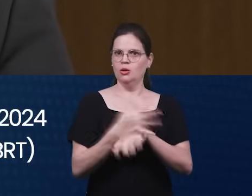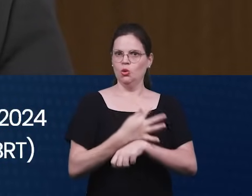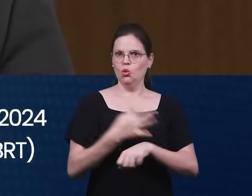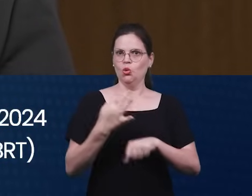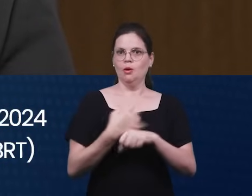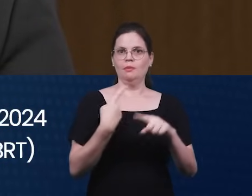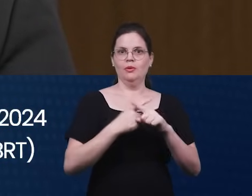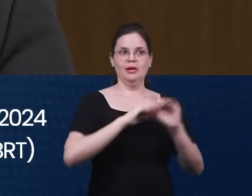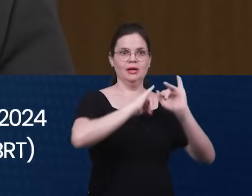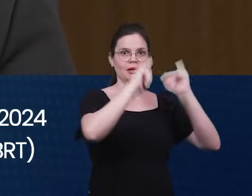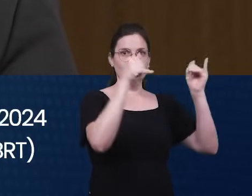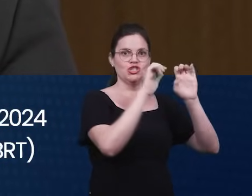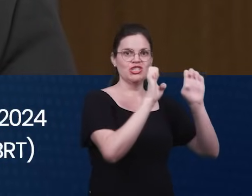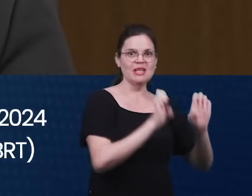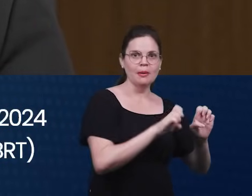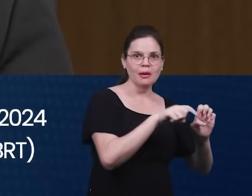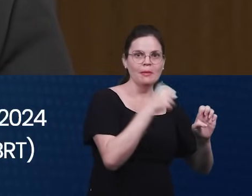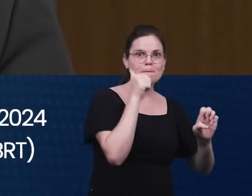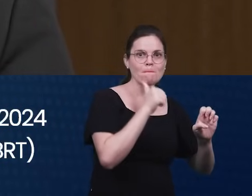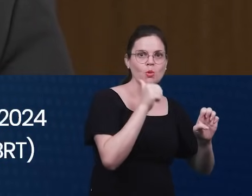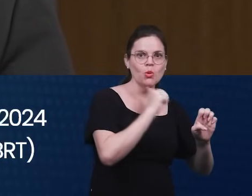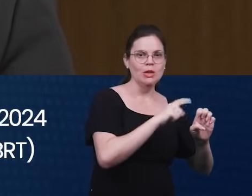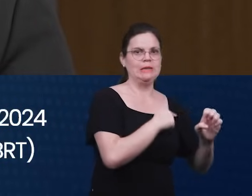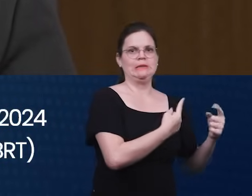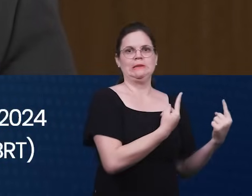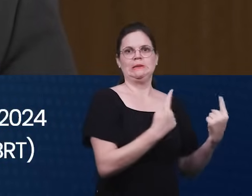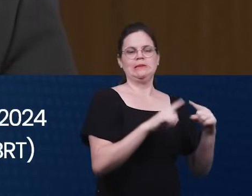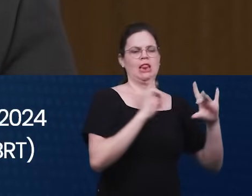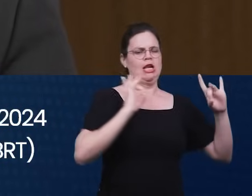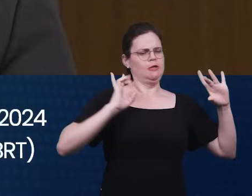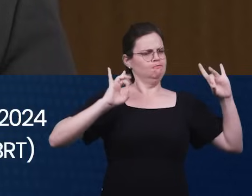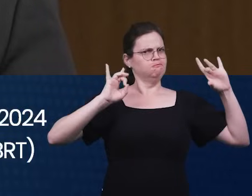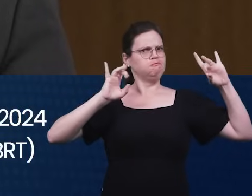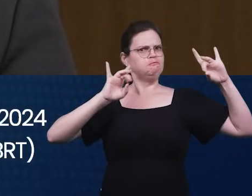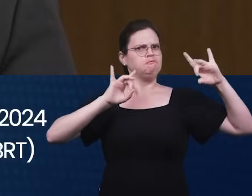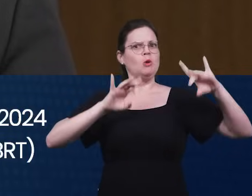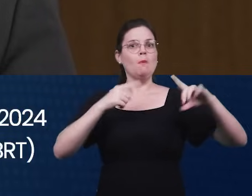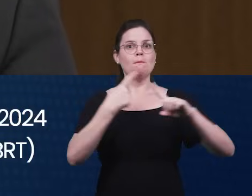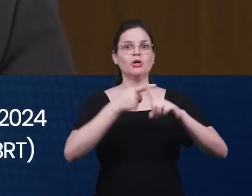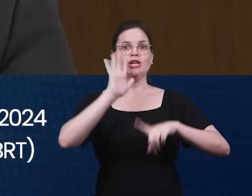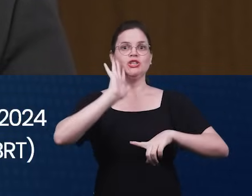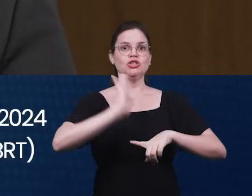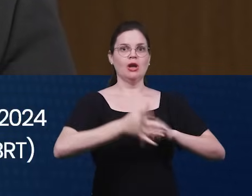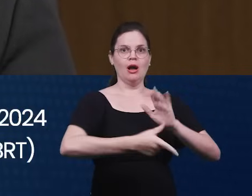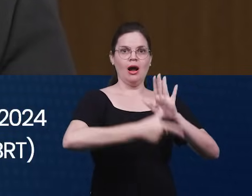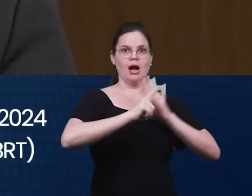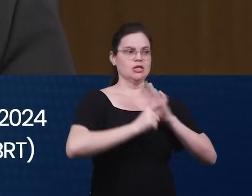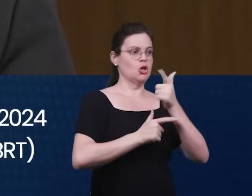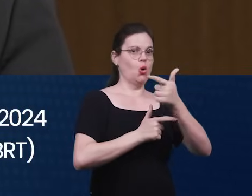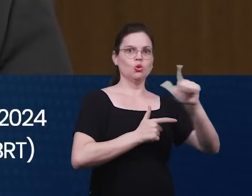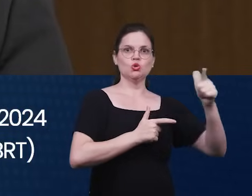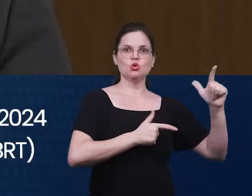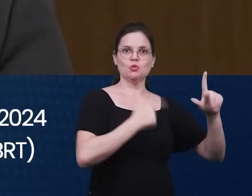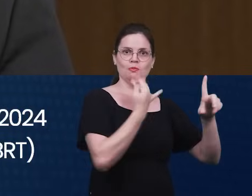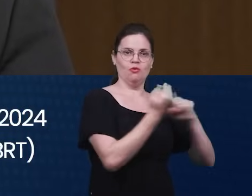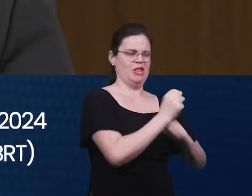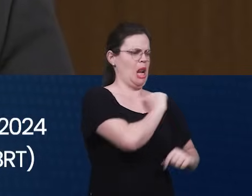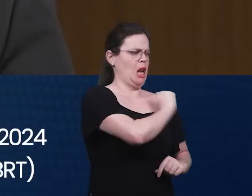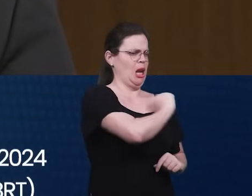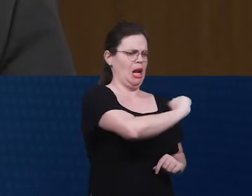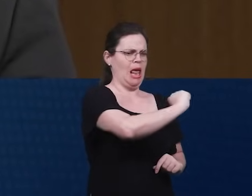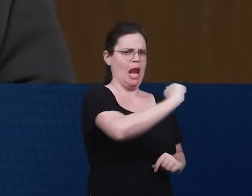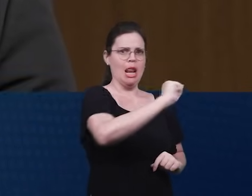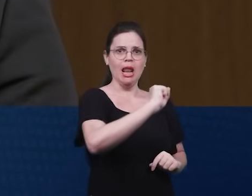Jezabel que já havia matado o profetas do Senhor então chegou a ponto até de se esconder né chegou ao ponto de se esconder temeu pela sua própria